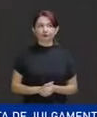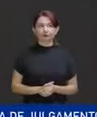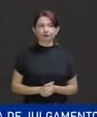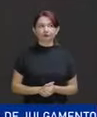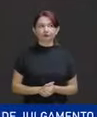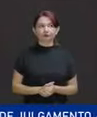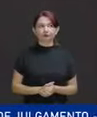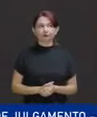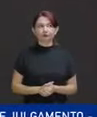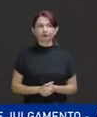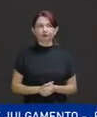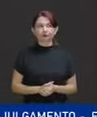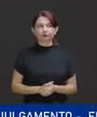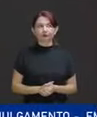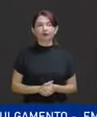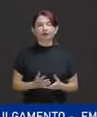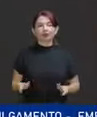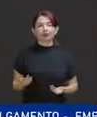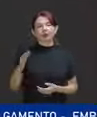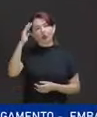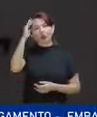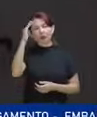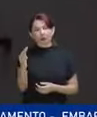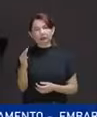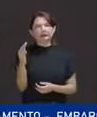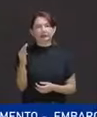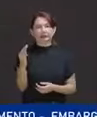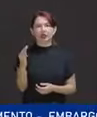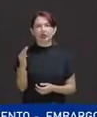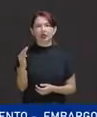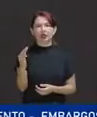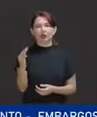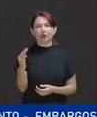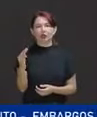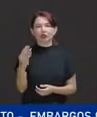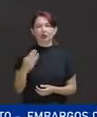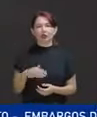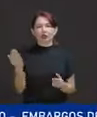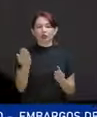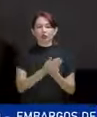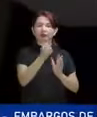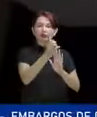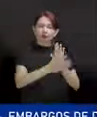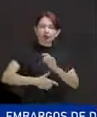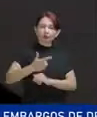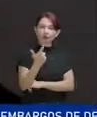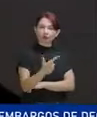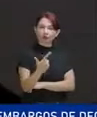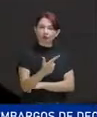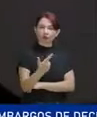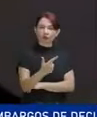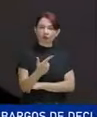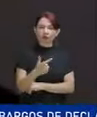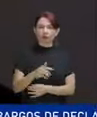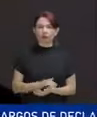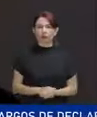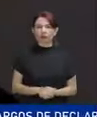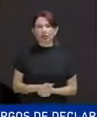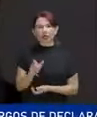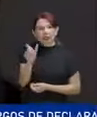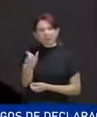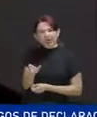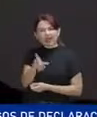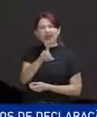senhor presidente, o ponto principal desses segundos embargos, a parte alega